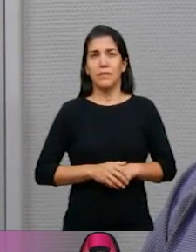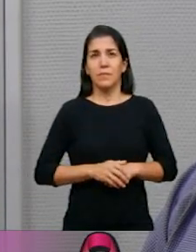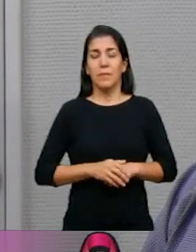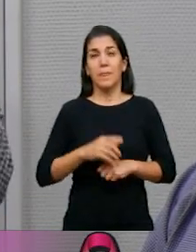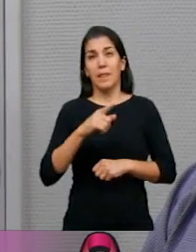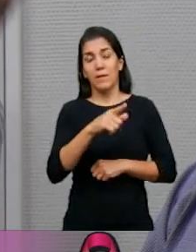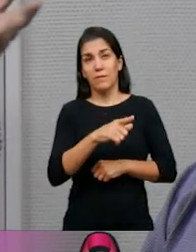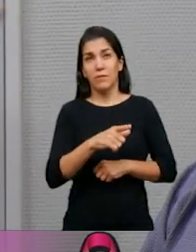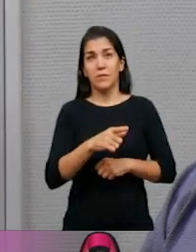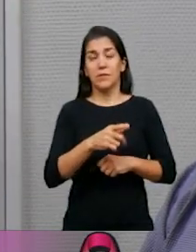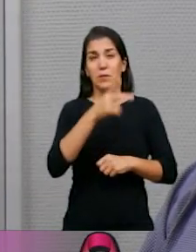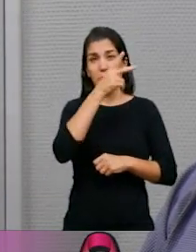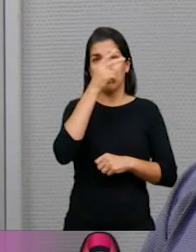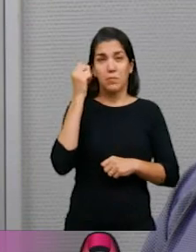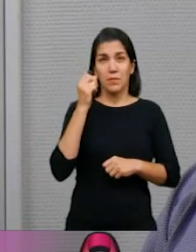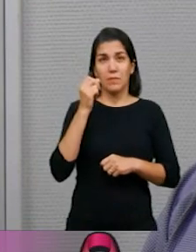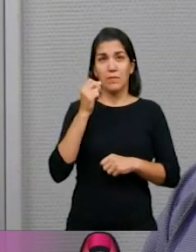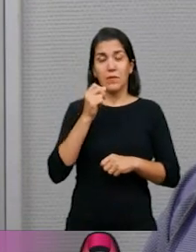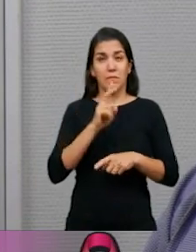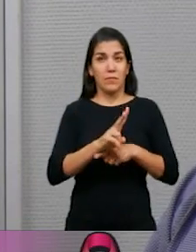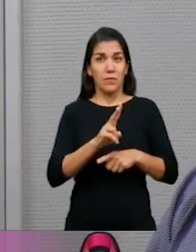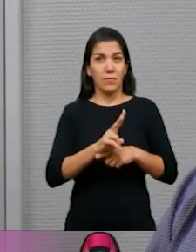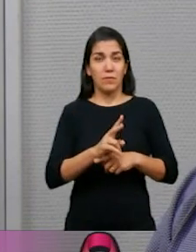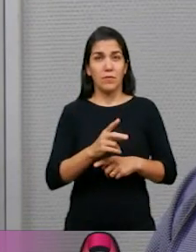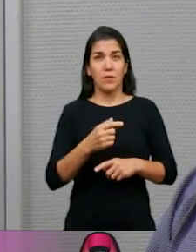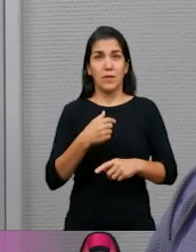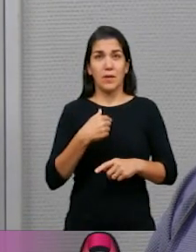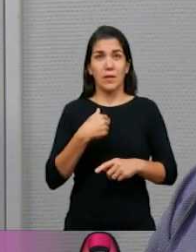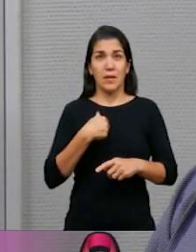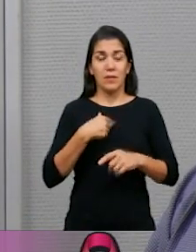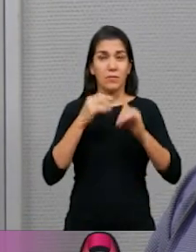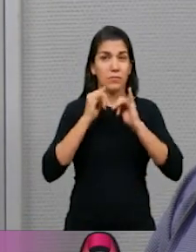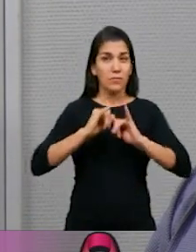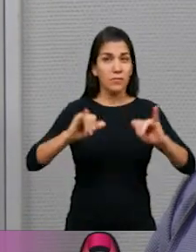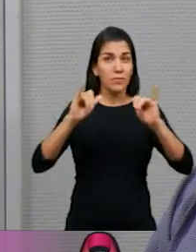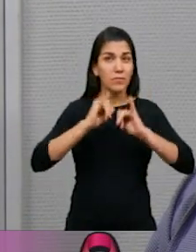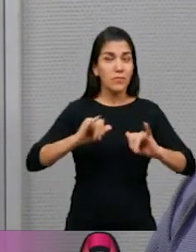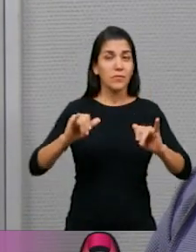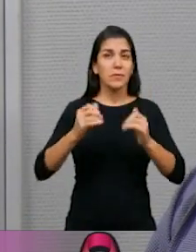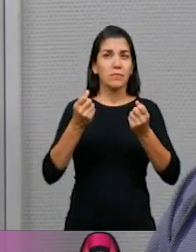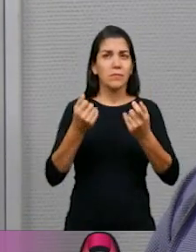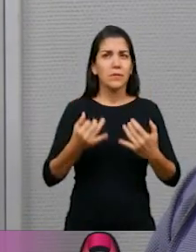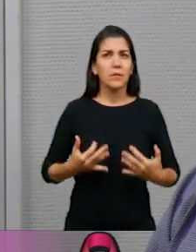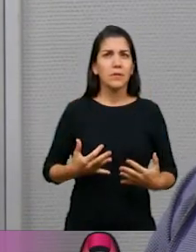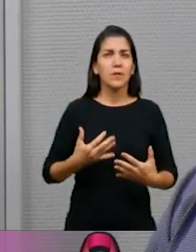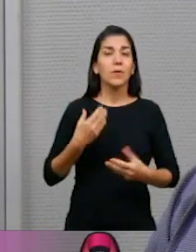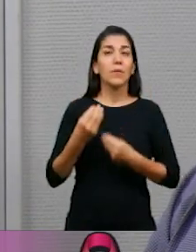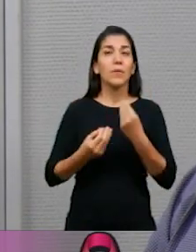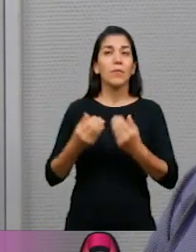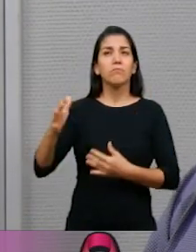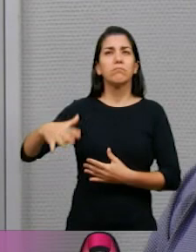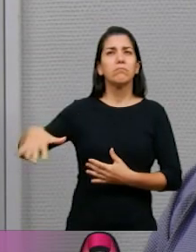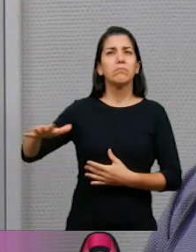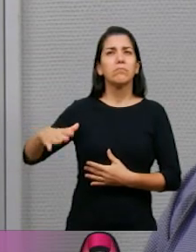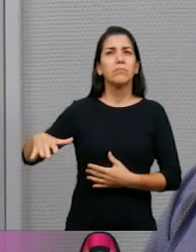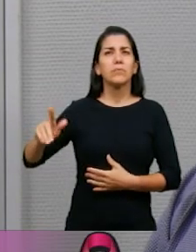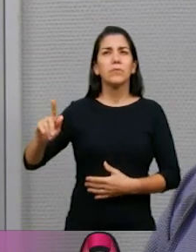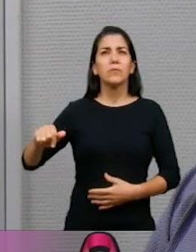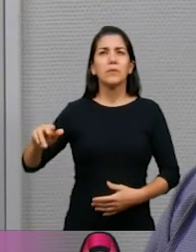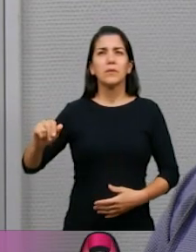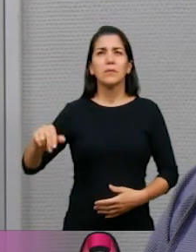prefeito, fazendo elogios, eu fiquei quieto ouvindo. Agora eu que estou falando. Cadê o governo maravilhoso que o povo do Guanabara está preso, não consegue sair de lá?